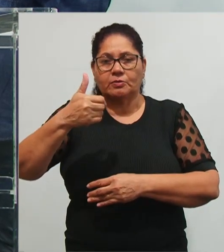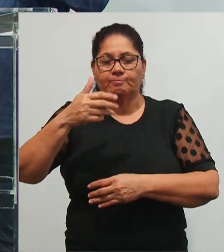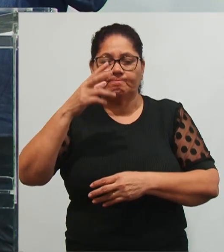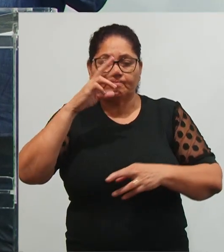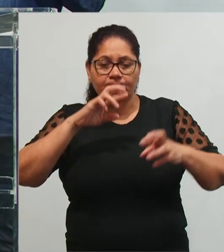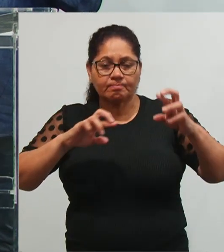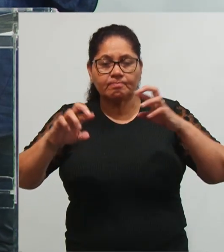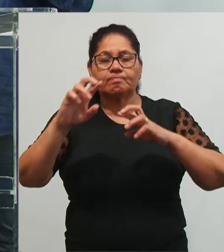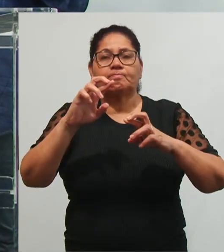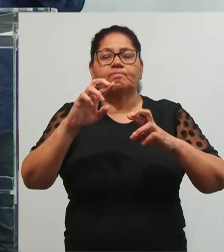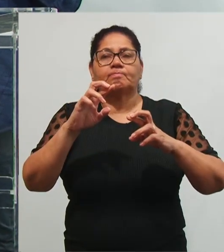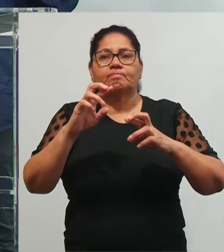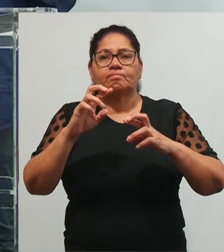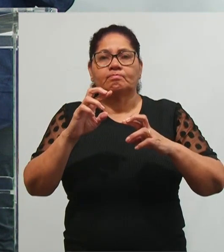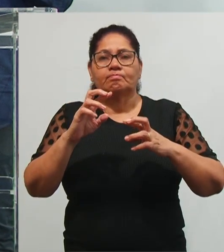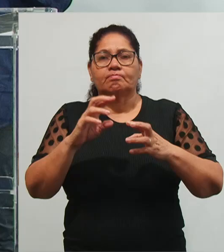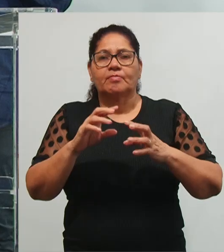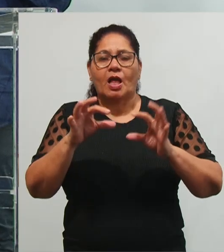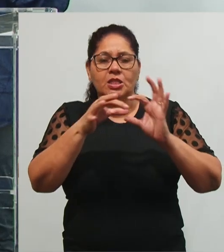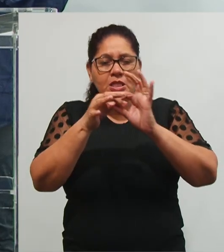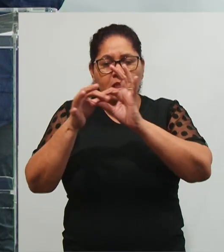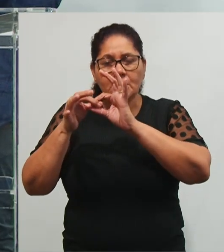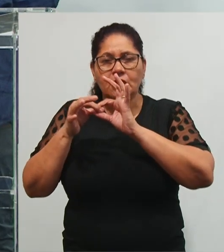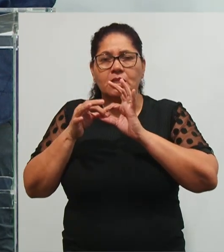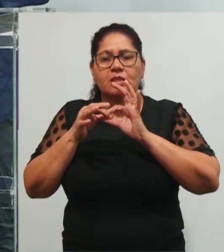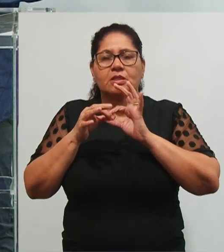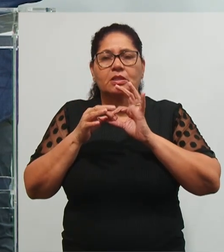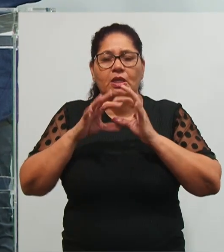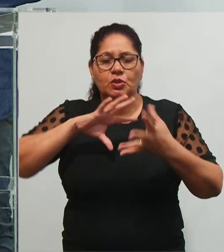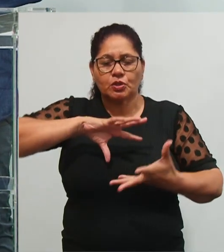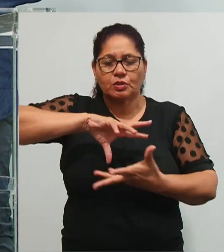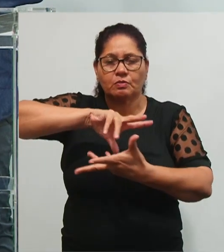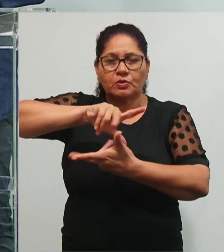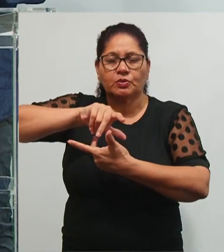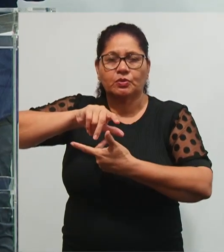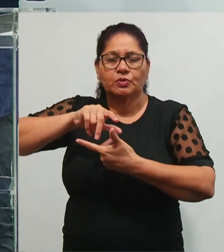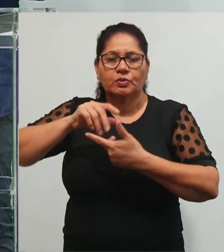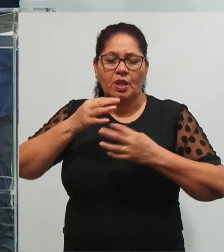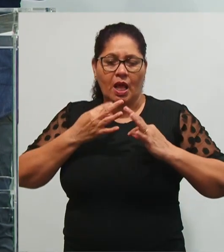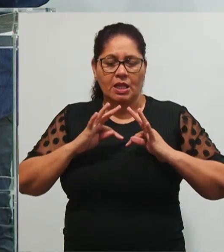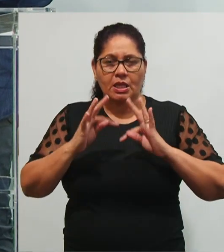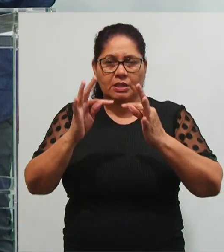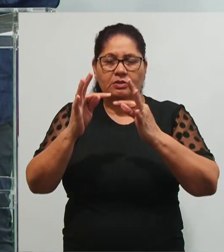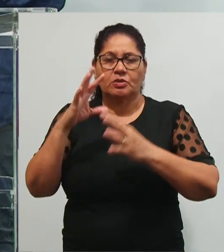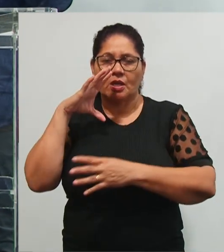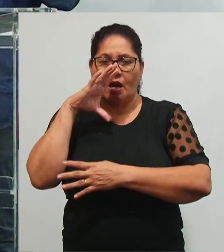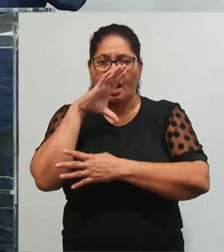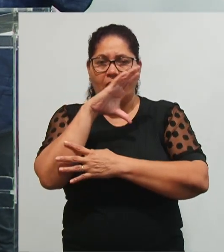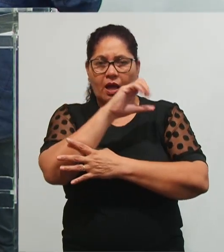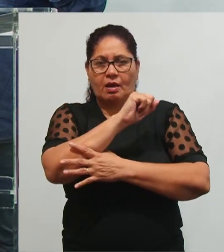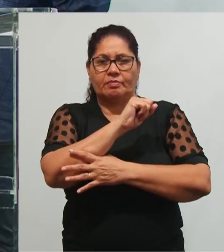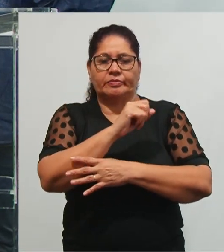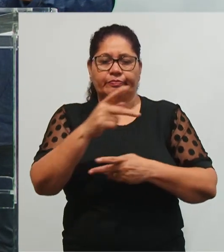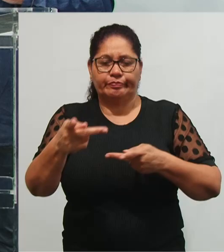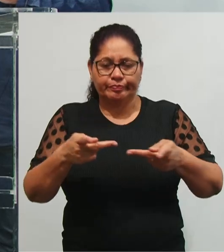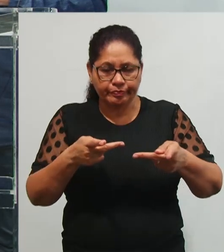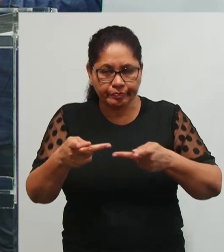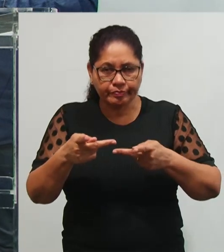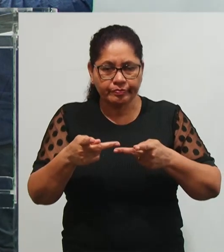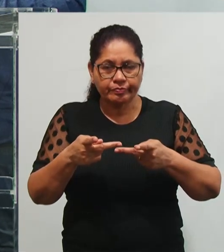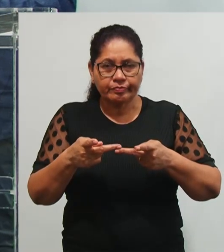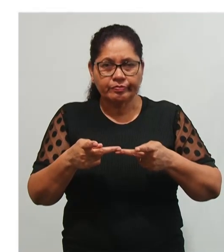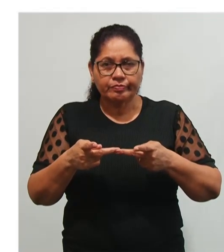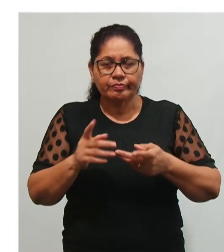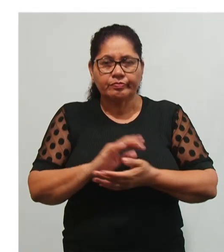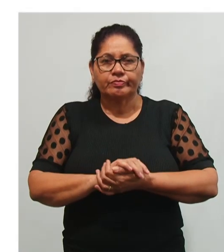E tem já uma visão, né, mais contextualizada com esse mundo das metodologias ágeis de gestão de